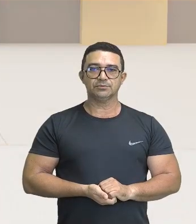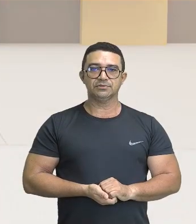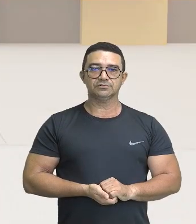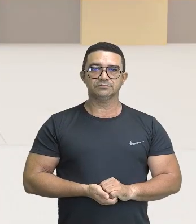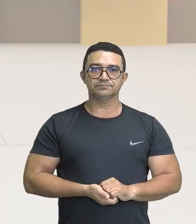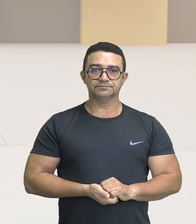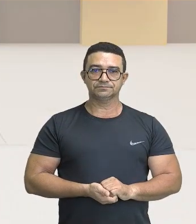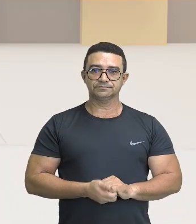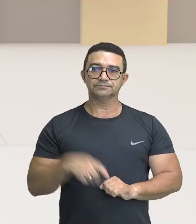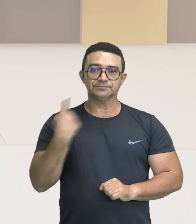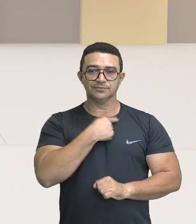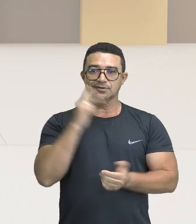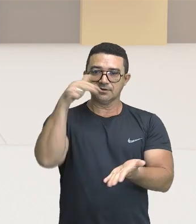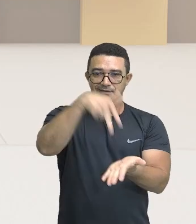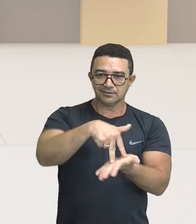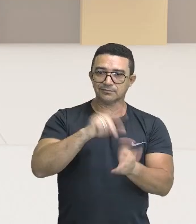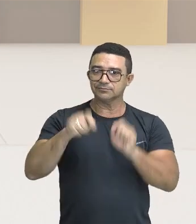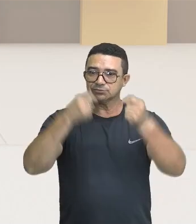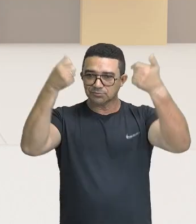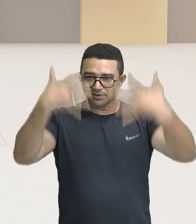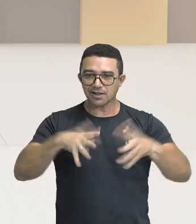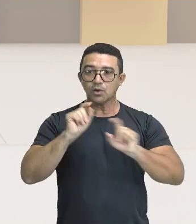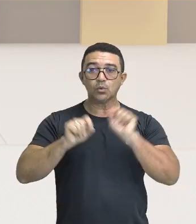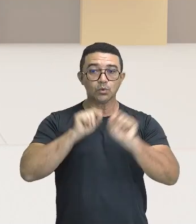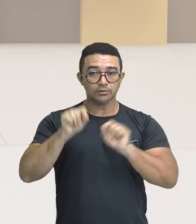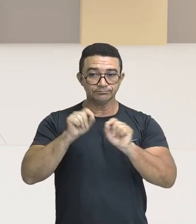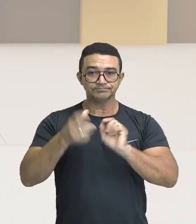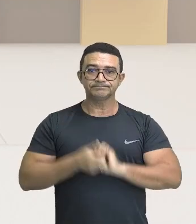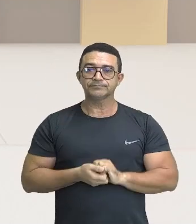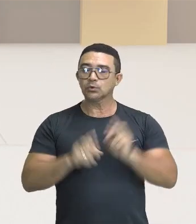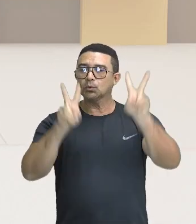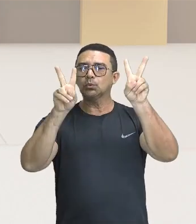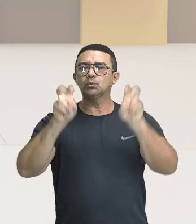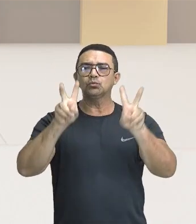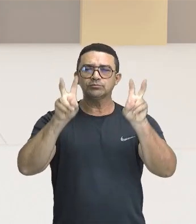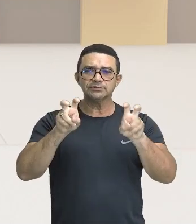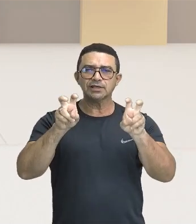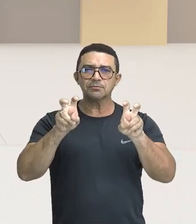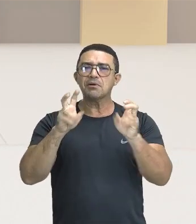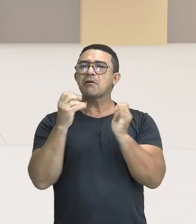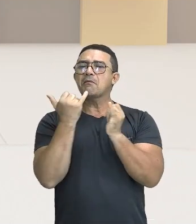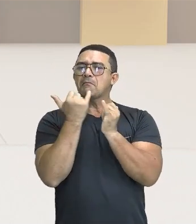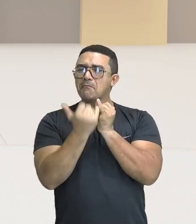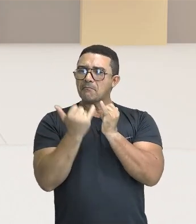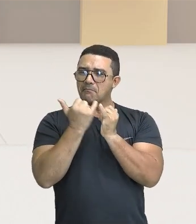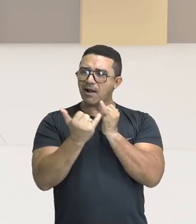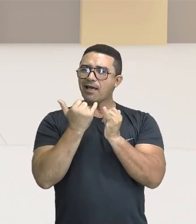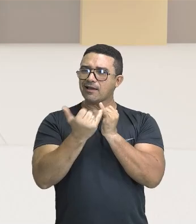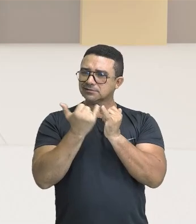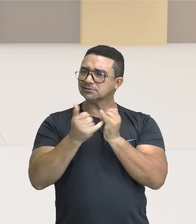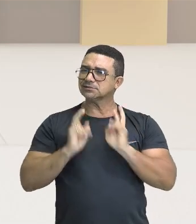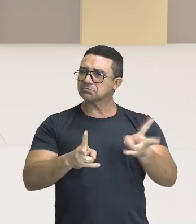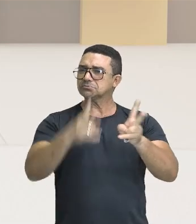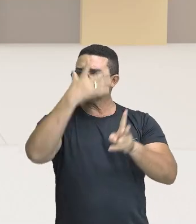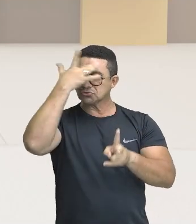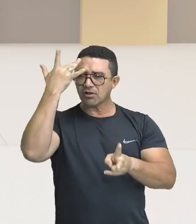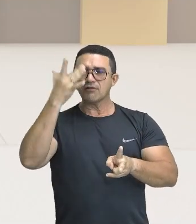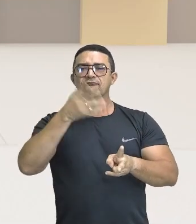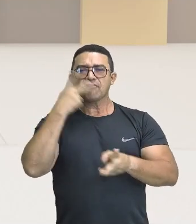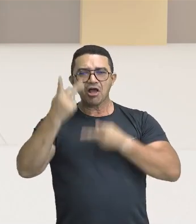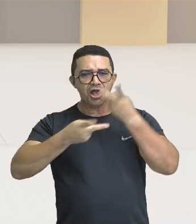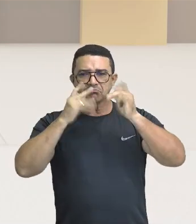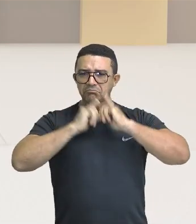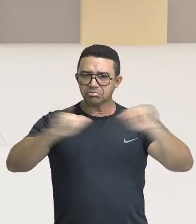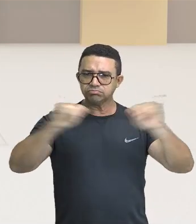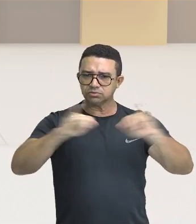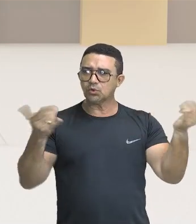Estamos aqui para falarmos mais especificamente de um tema que parece ser muito ouvido, muito falado nos